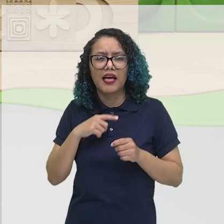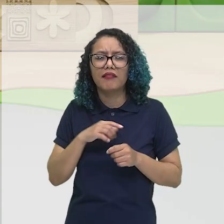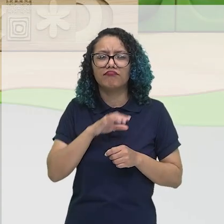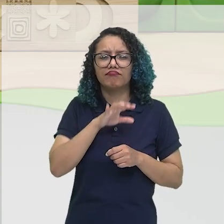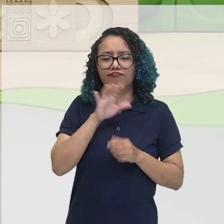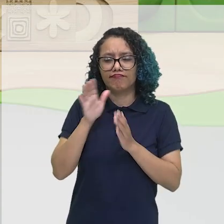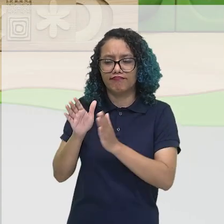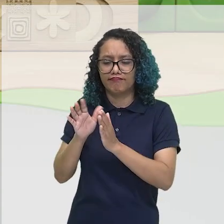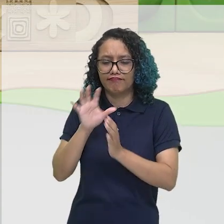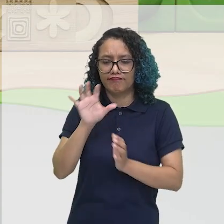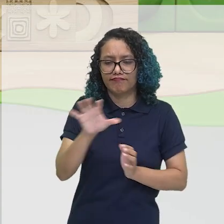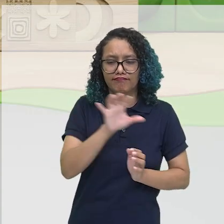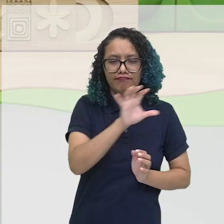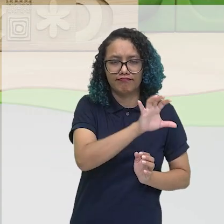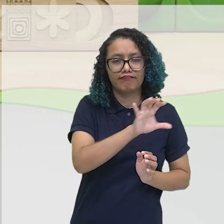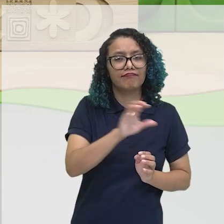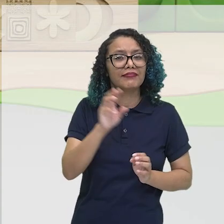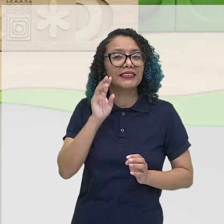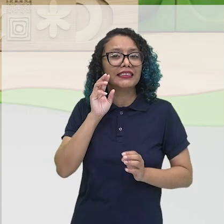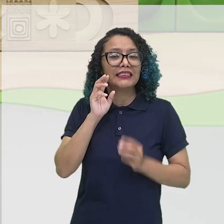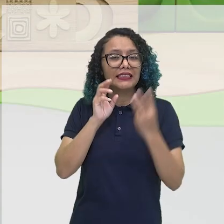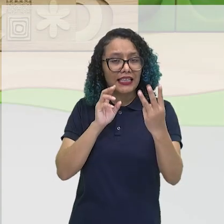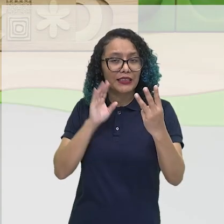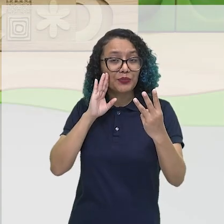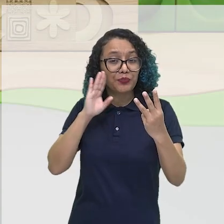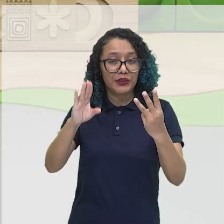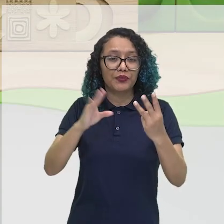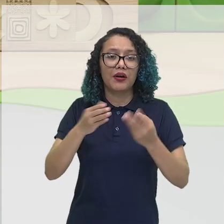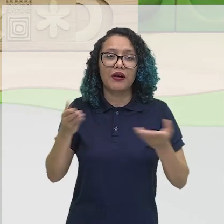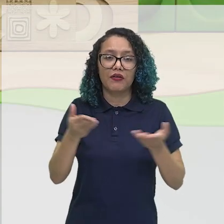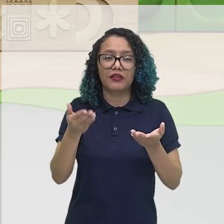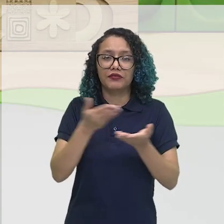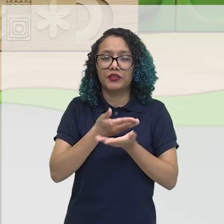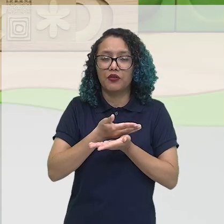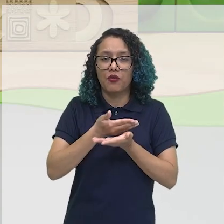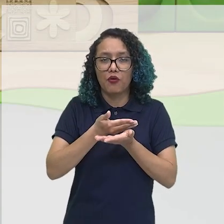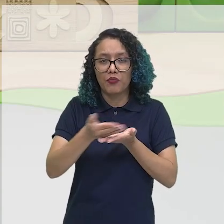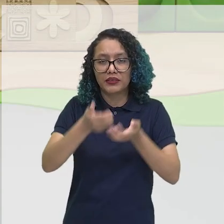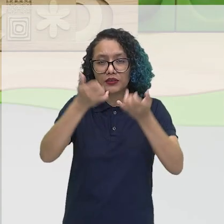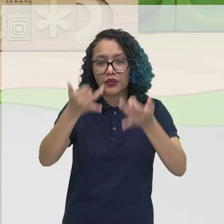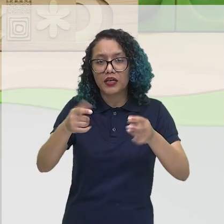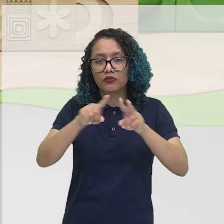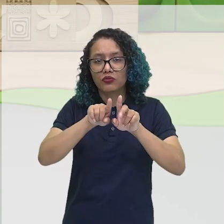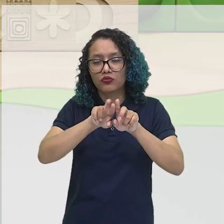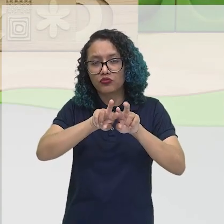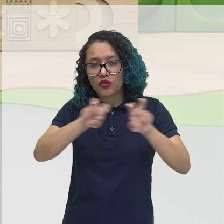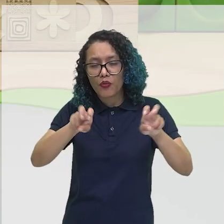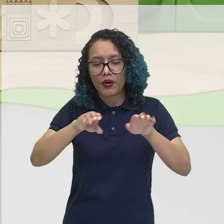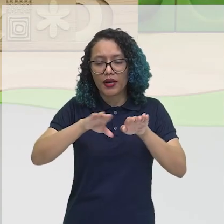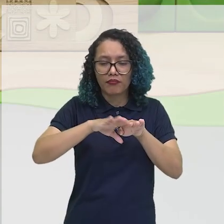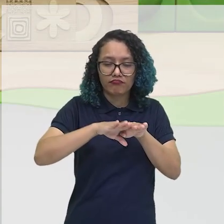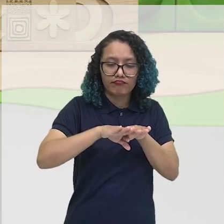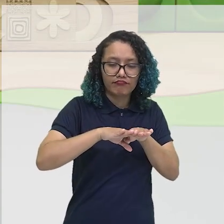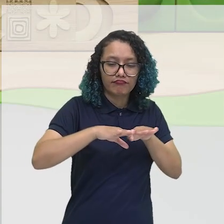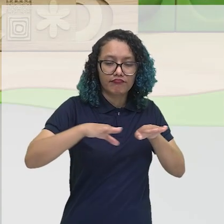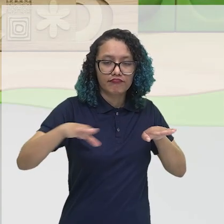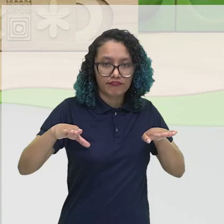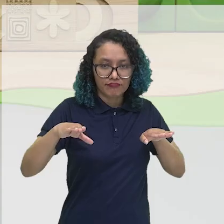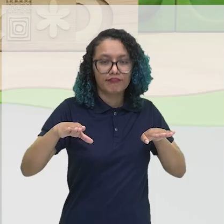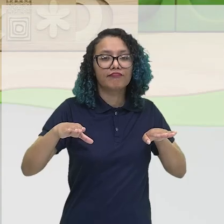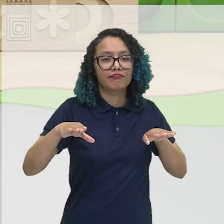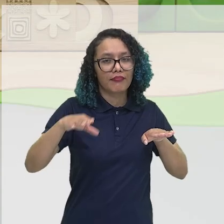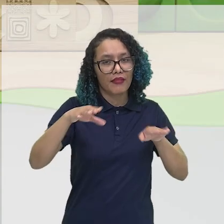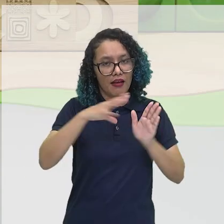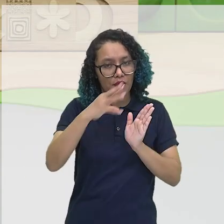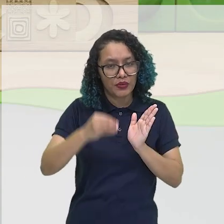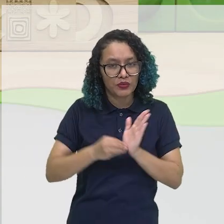regiões principais. Nós vamos iniciar falando da planície amazônica. Então, nós vimos que